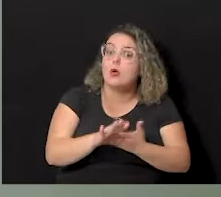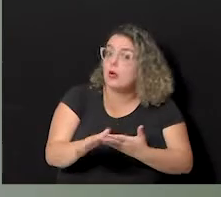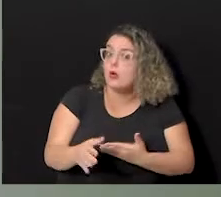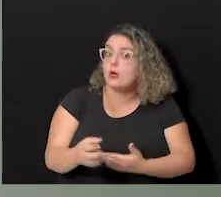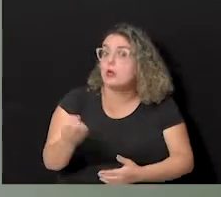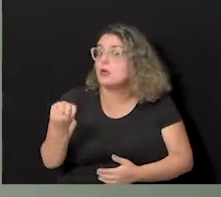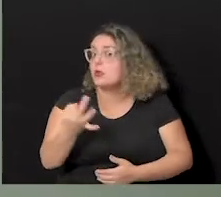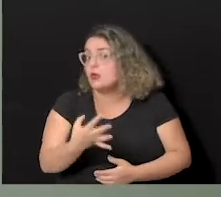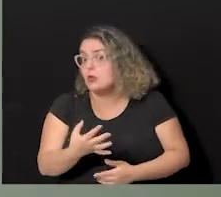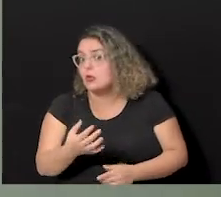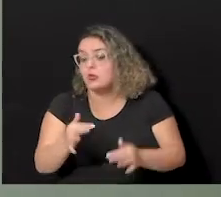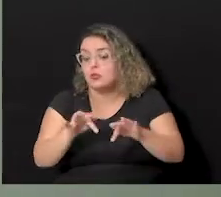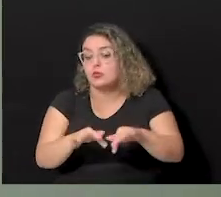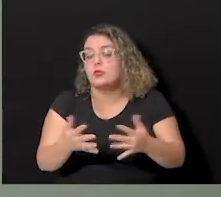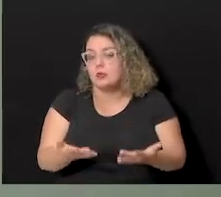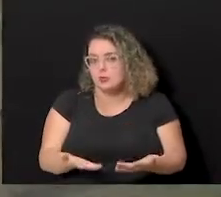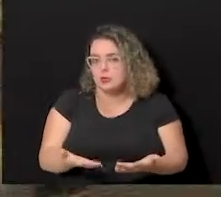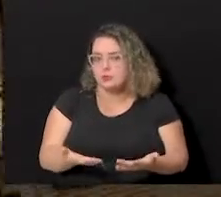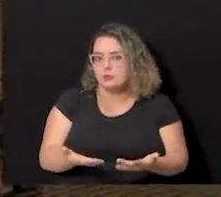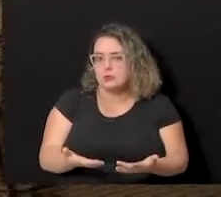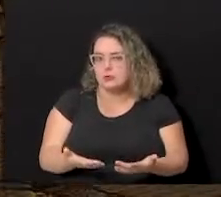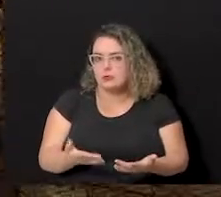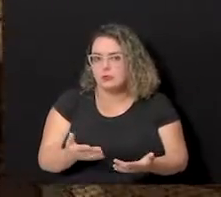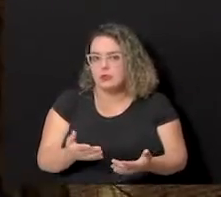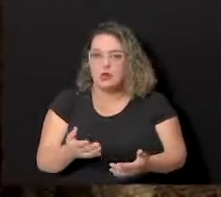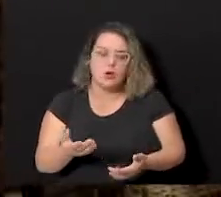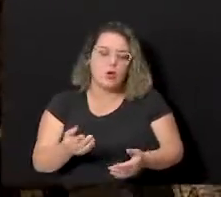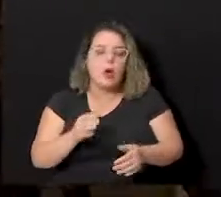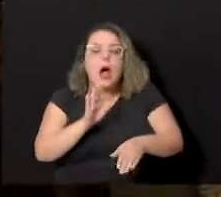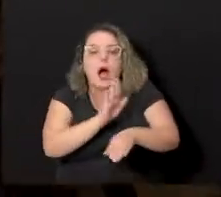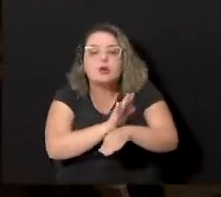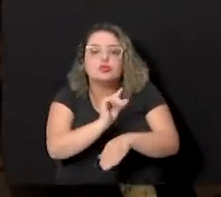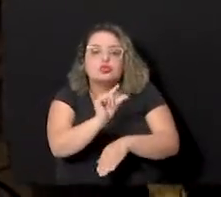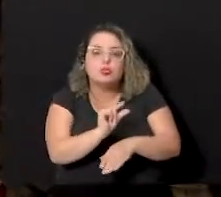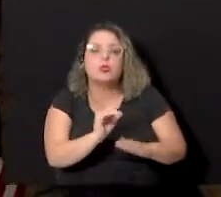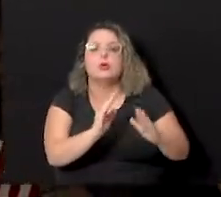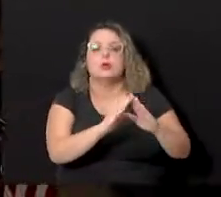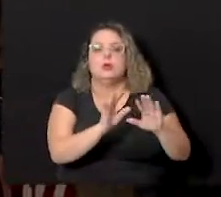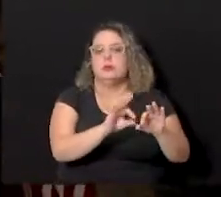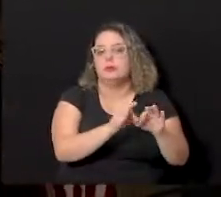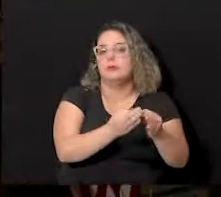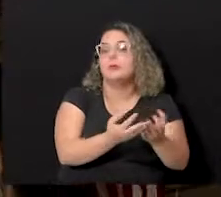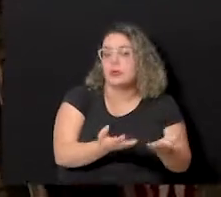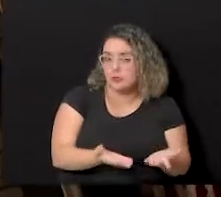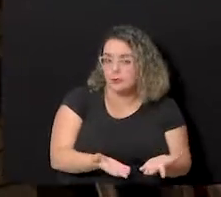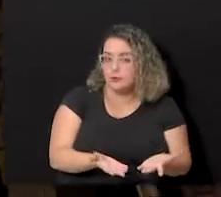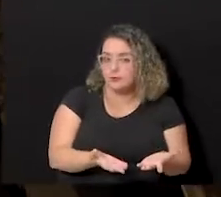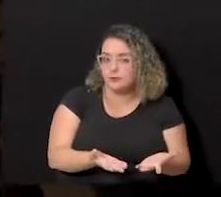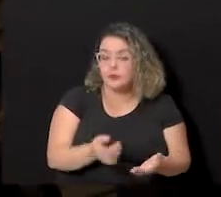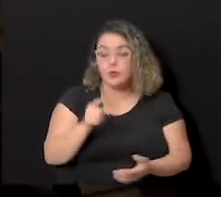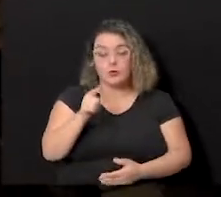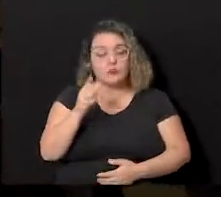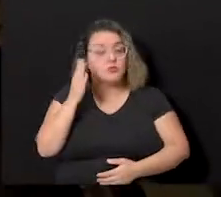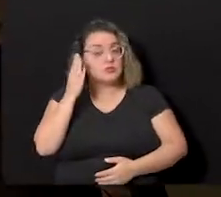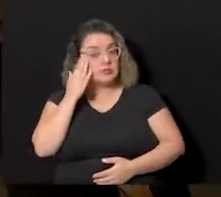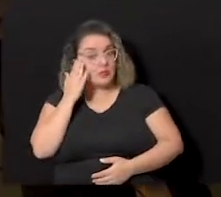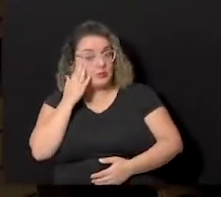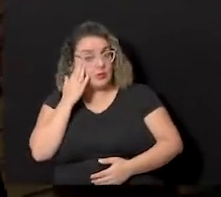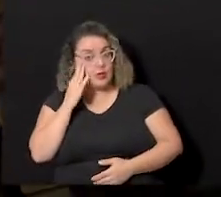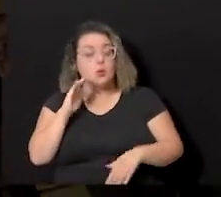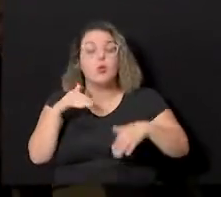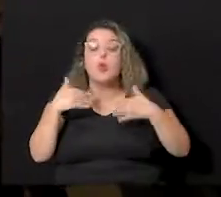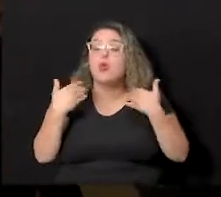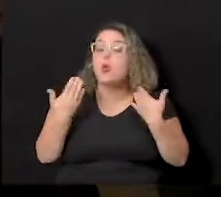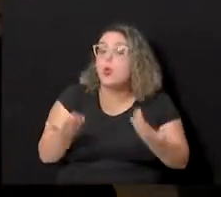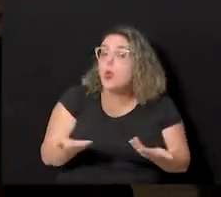você no final do mês, já que você não paga ou colabora com um pouquinho dentro da residência dos seus pais. Então, você sabendo qual